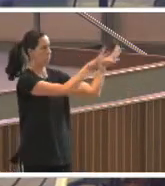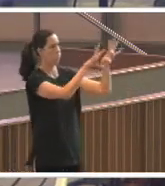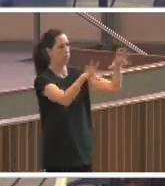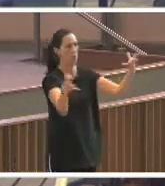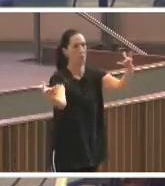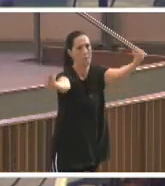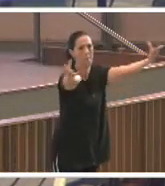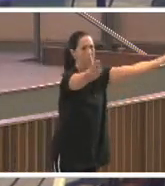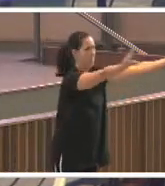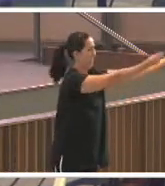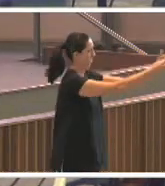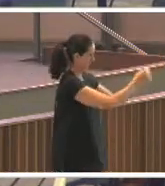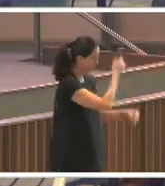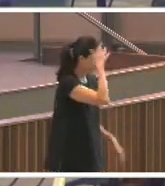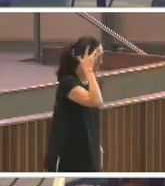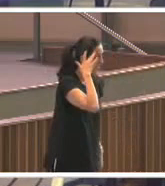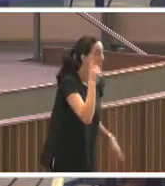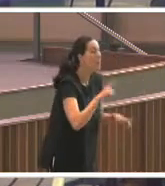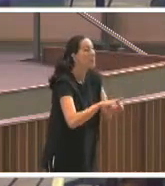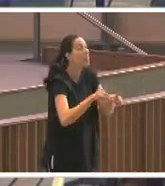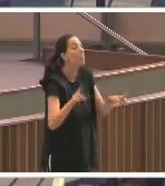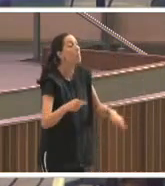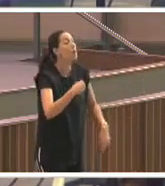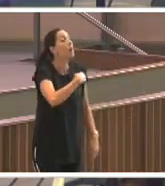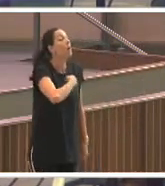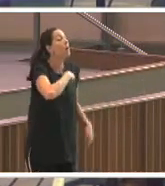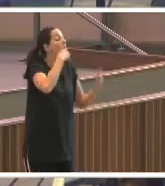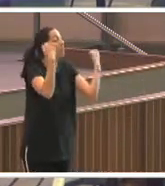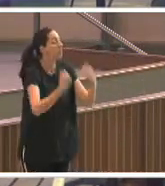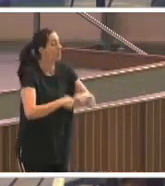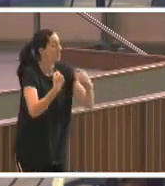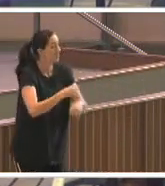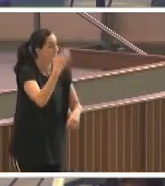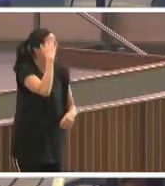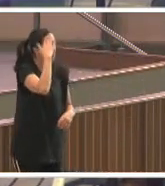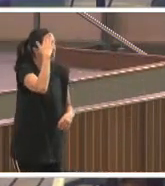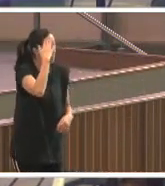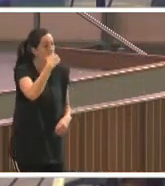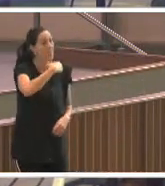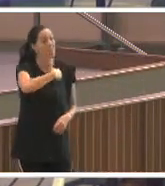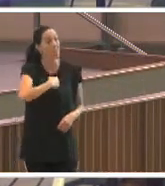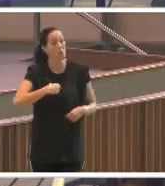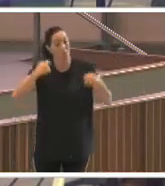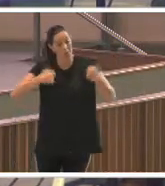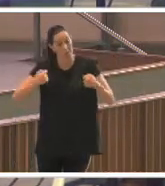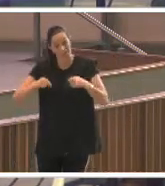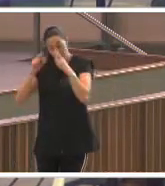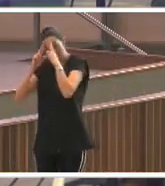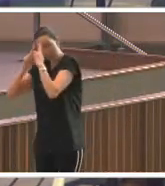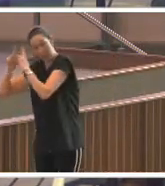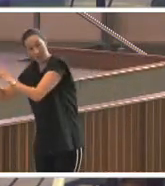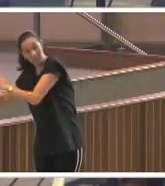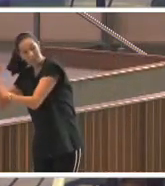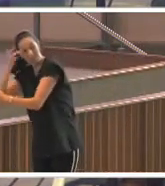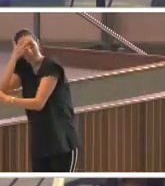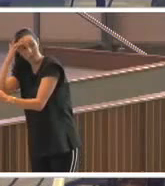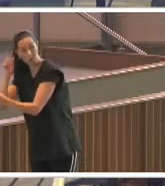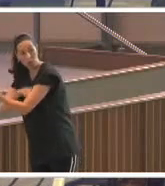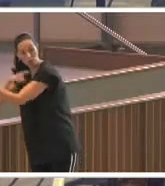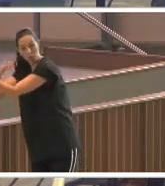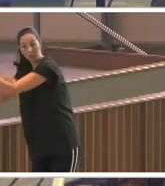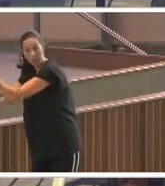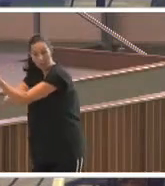vida. E como eu fui abençoado pela autoridade espiritual, e às vezes algumas